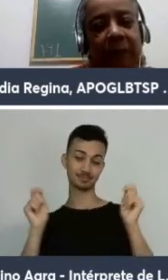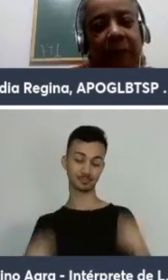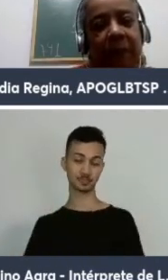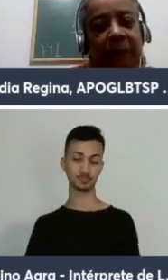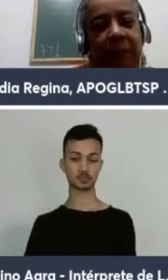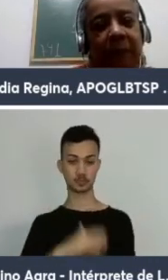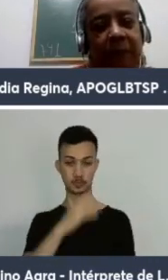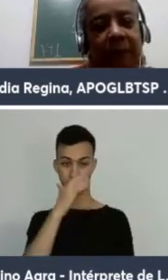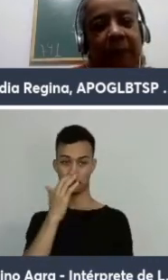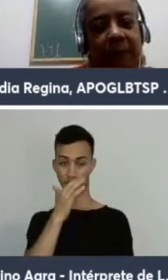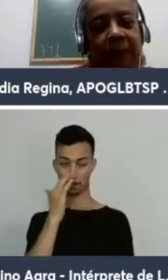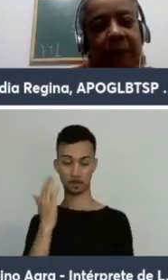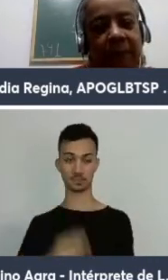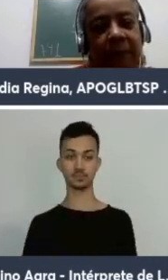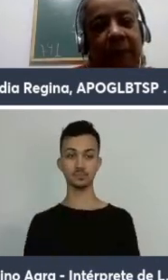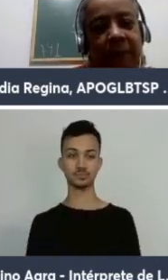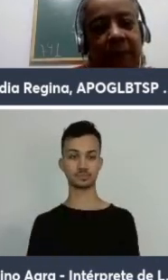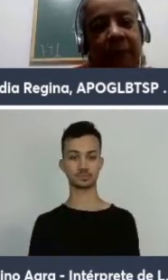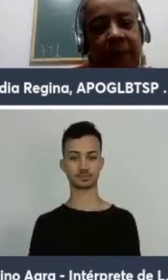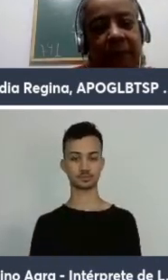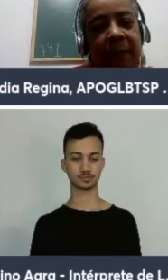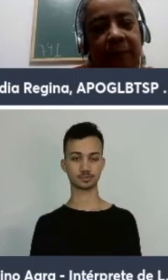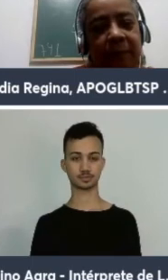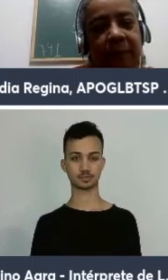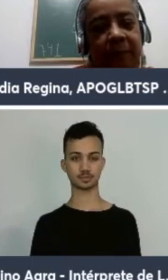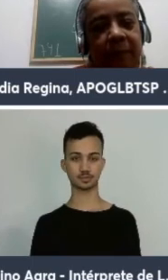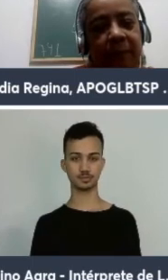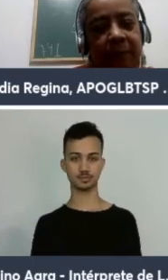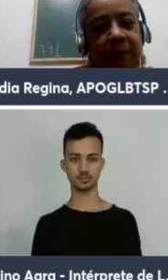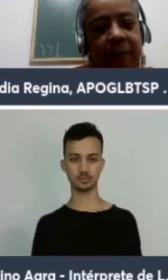verdadeiras opiniões e tudo mais. Então,